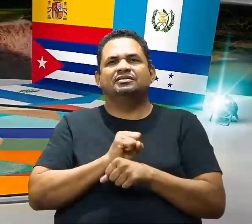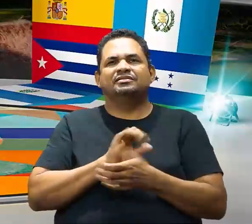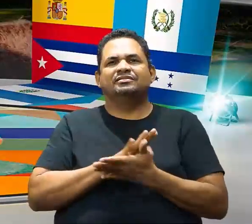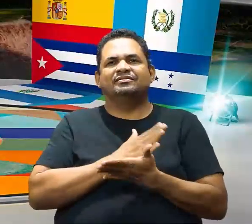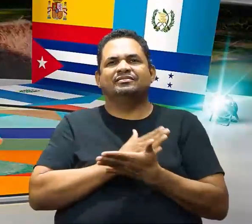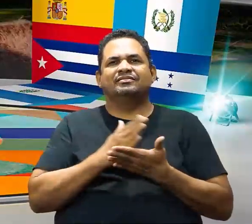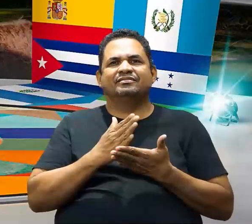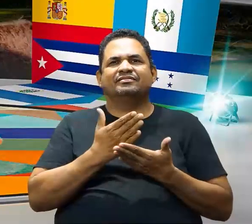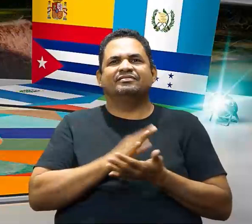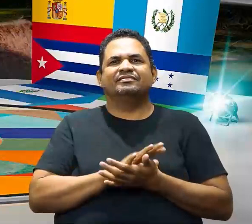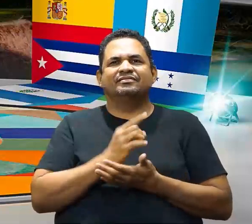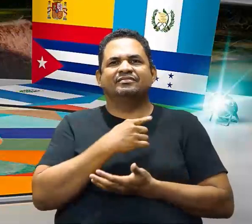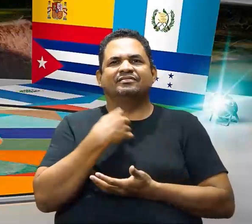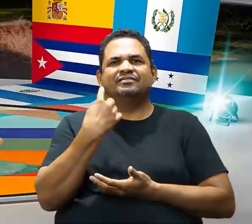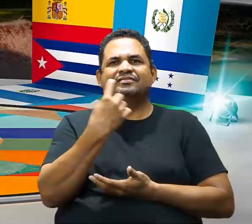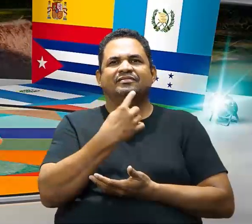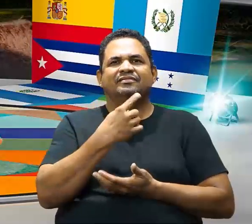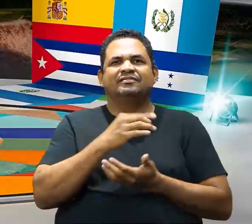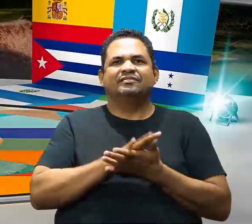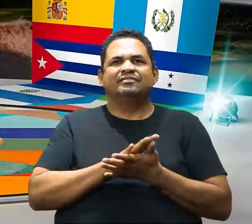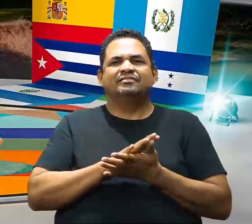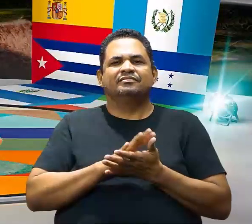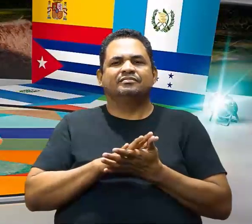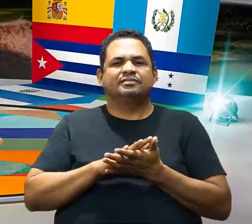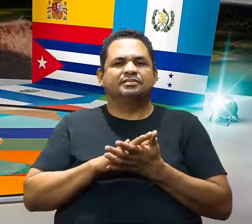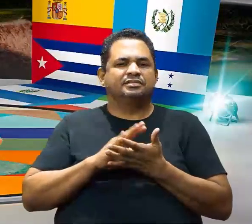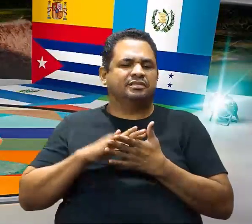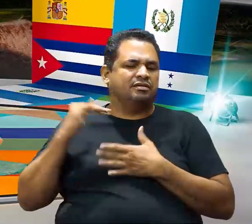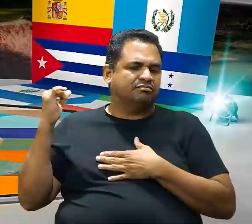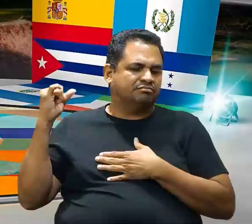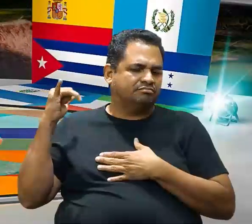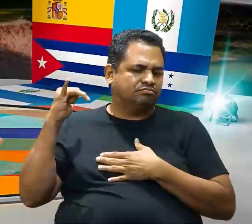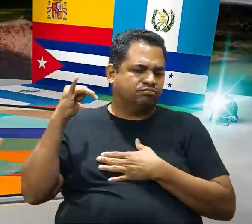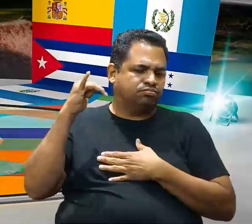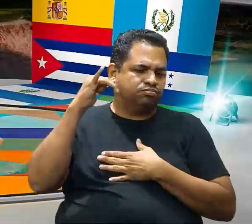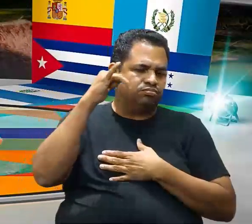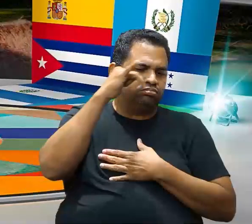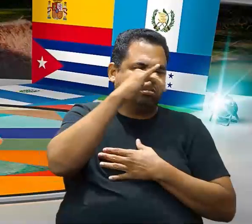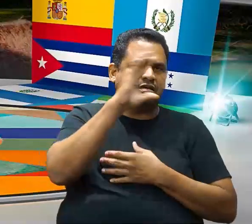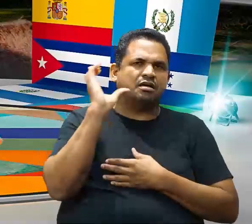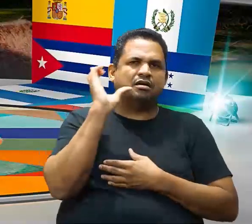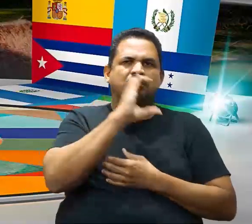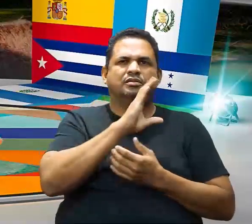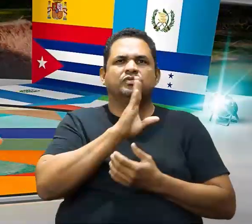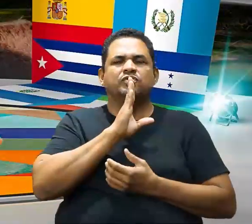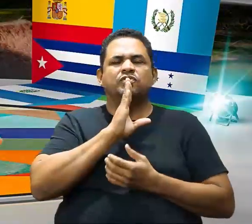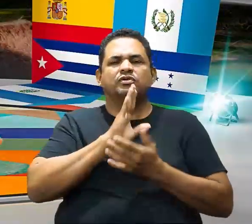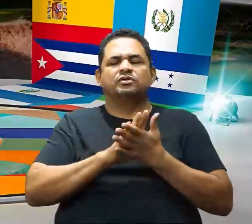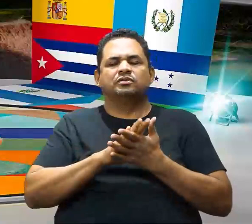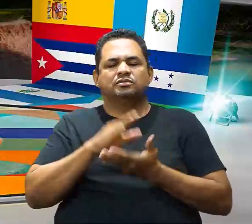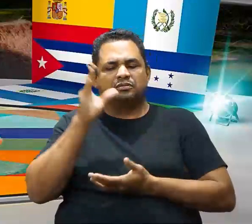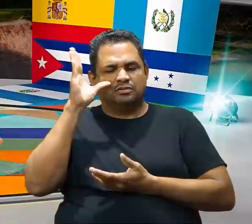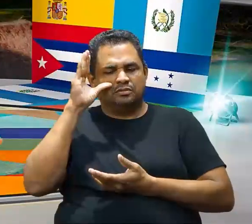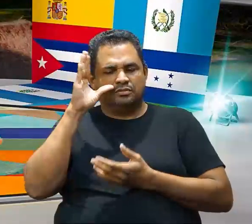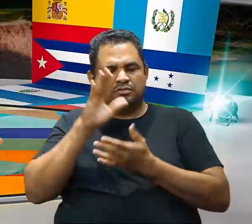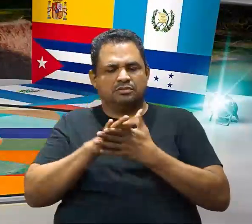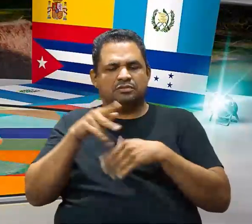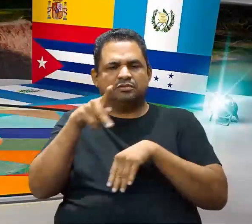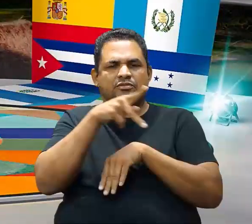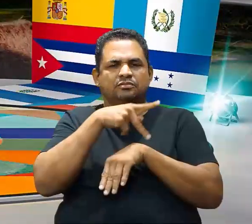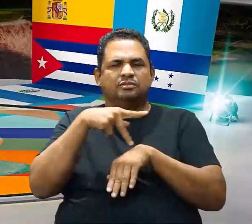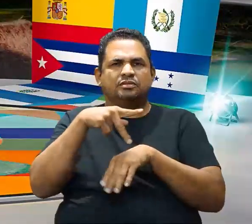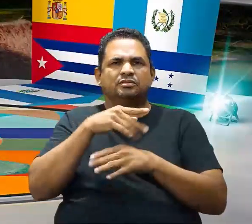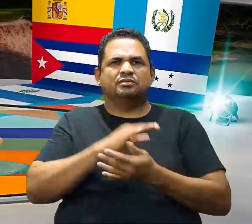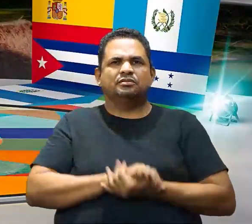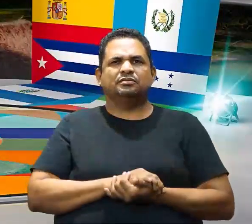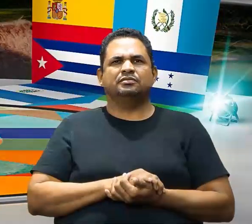momento que nós vamos ali fazer uma viagenzinha bem rapidinha e conhecer umas curiosidades de um certo país aí. Nossa.